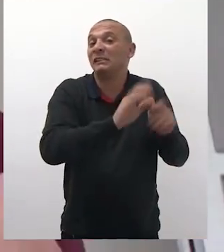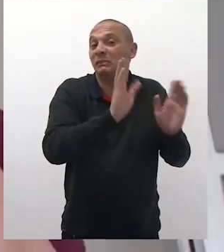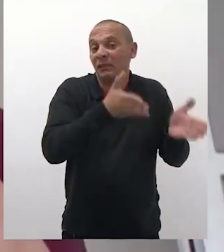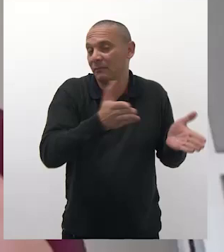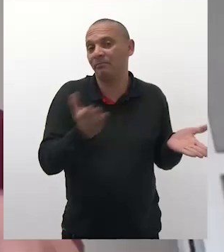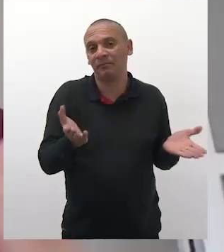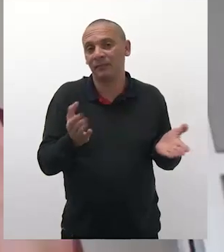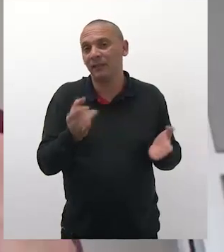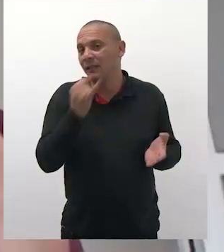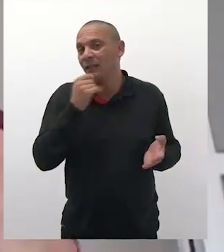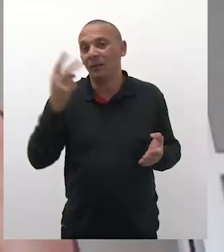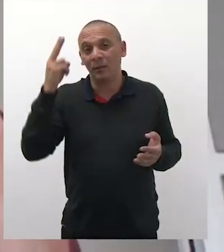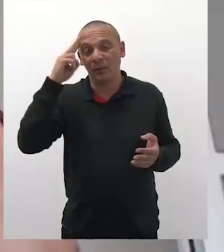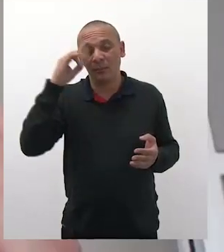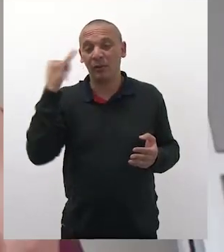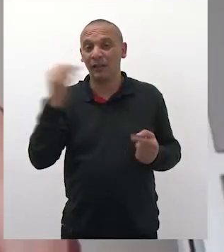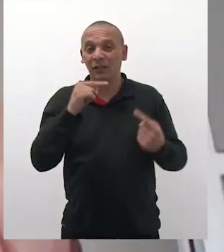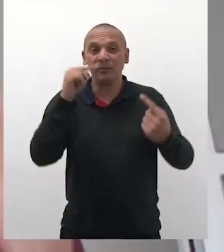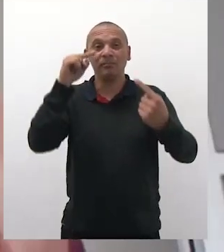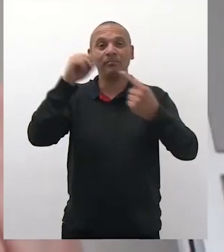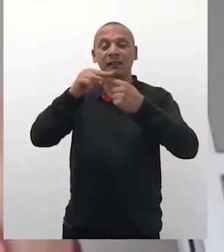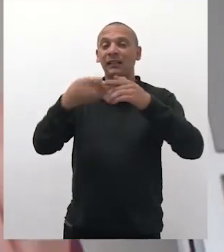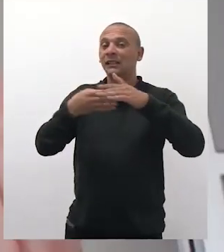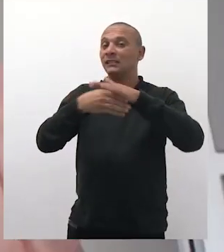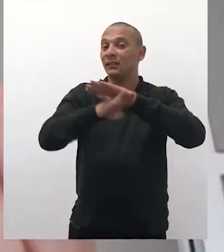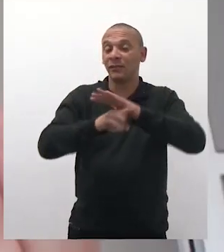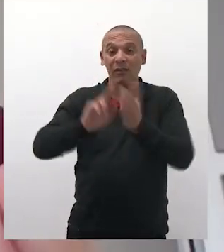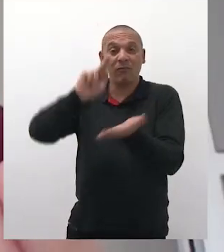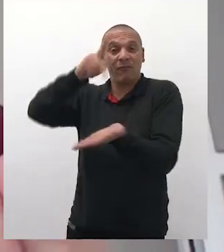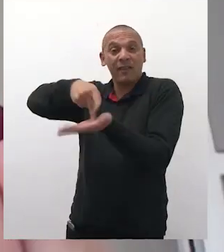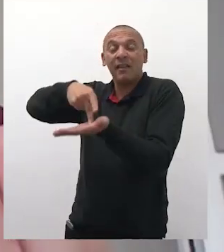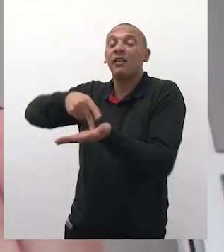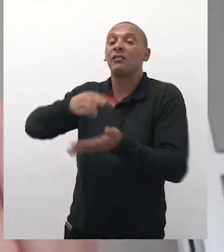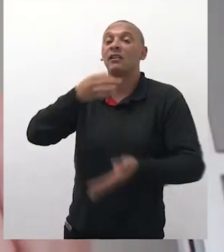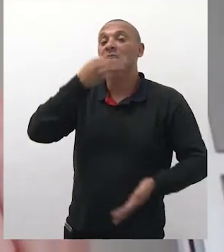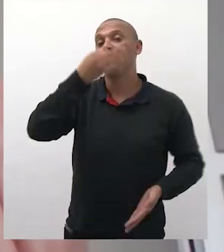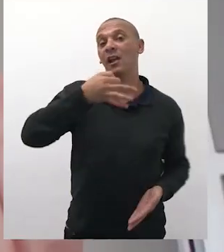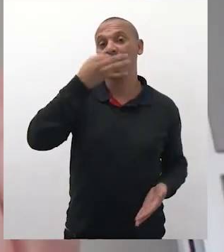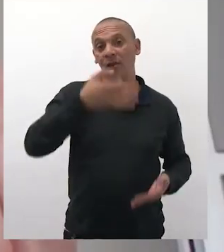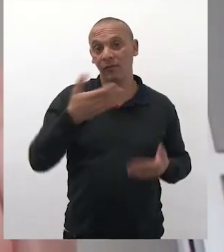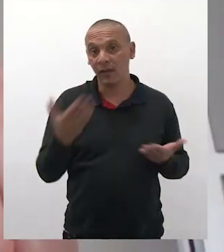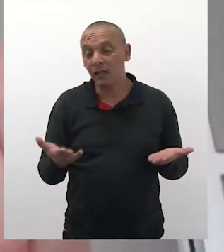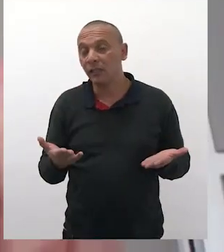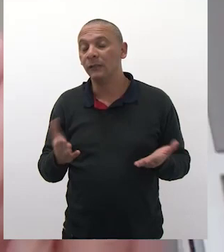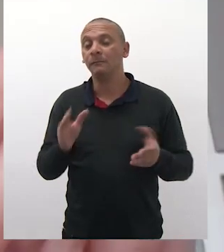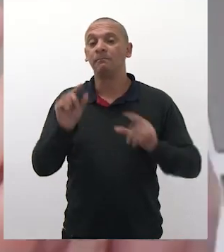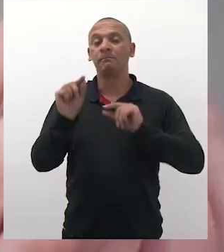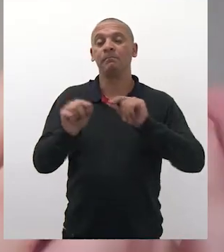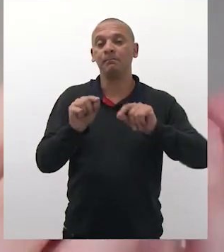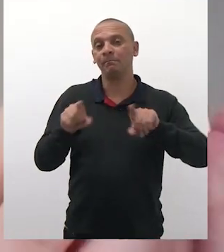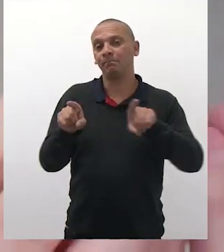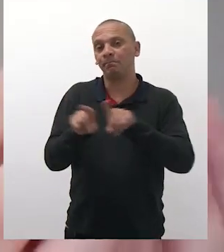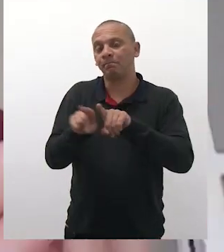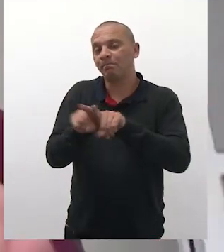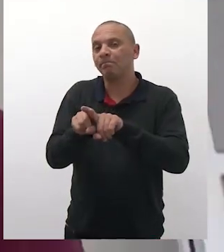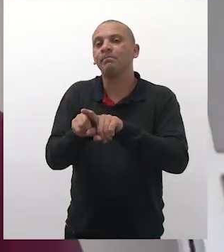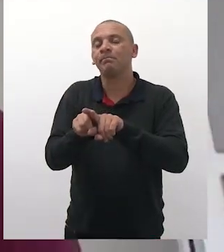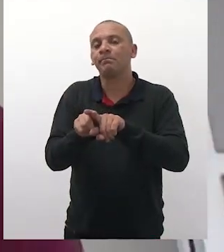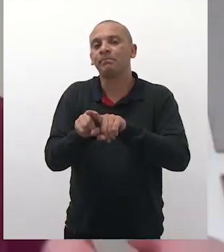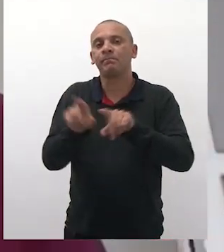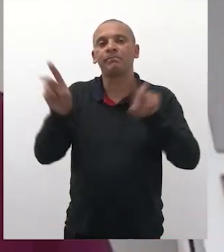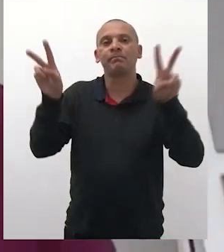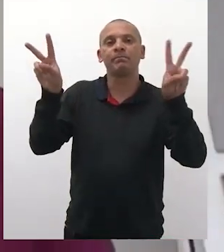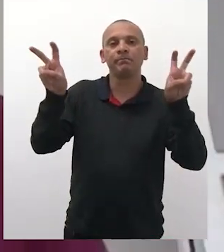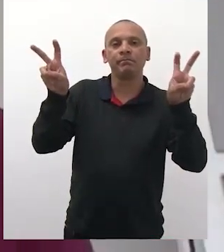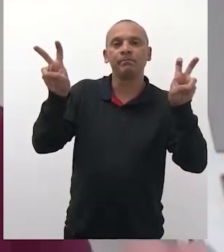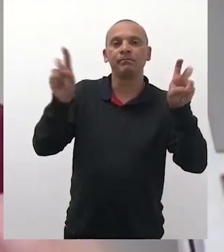tem que recuperar o sentido original da palavra narrativa e também a questão da